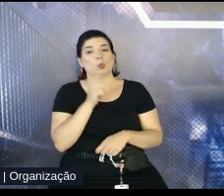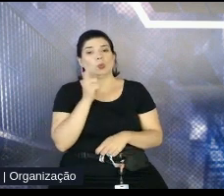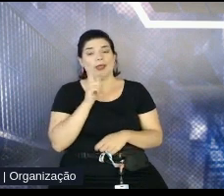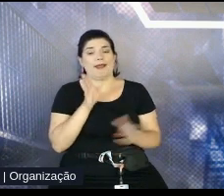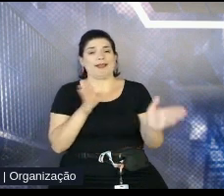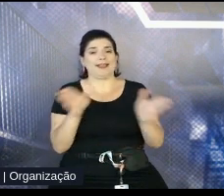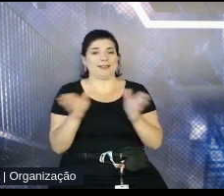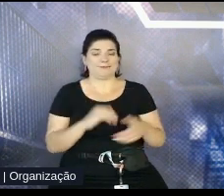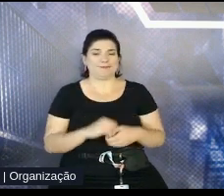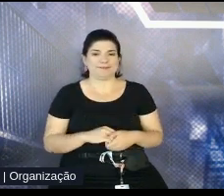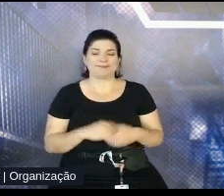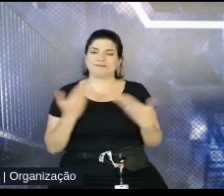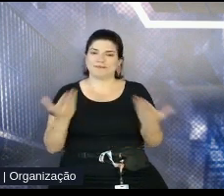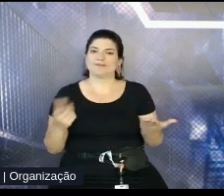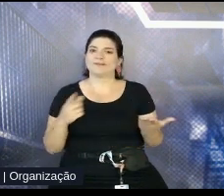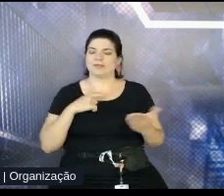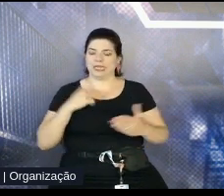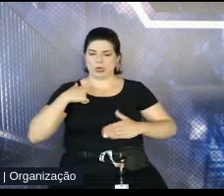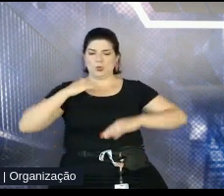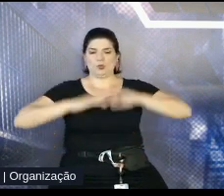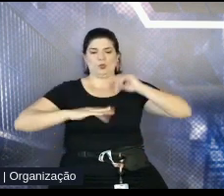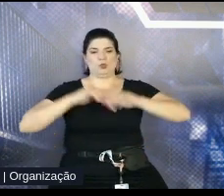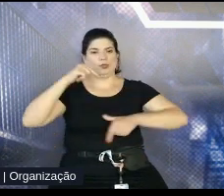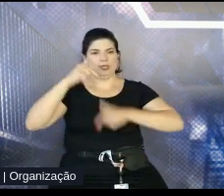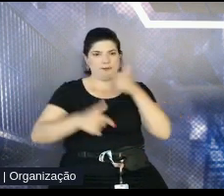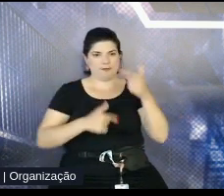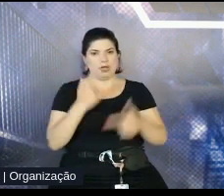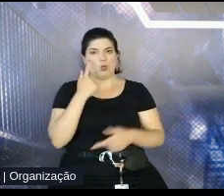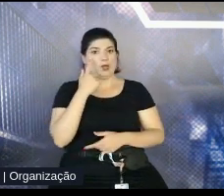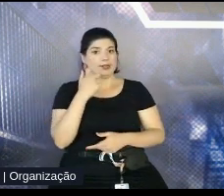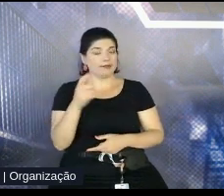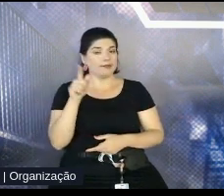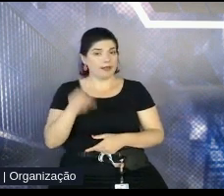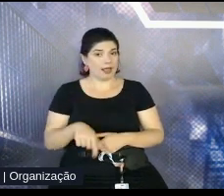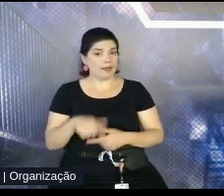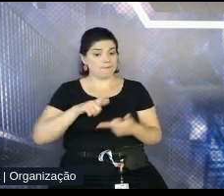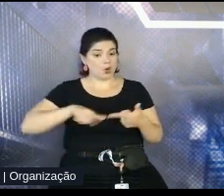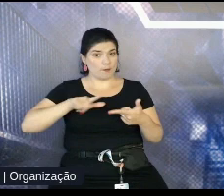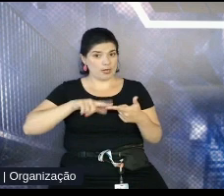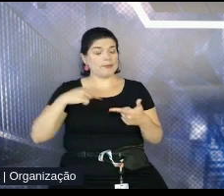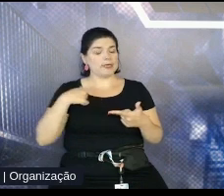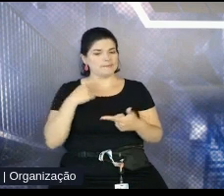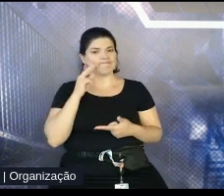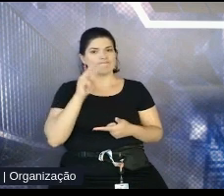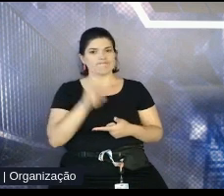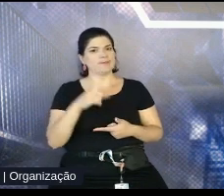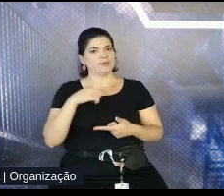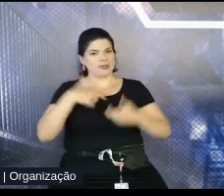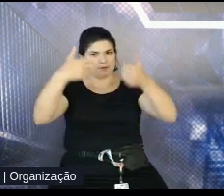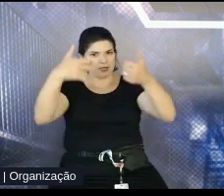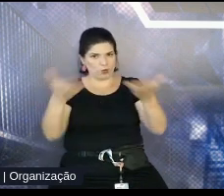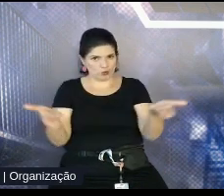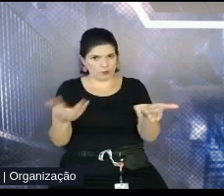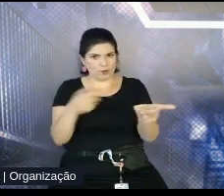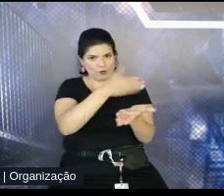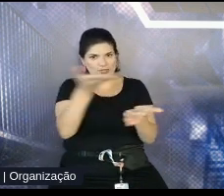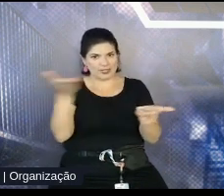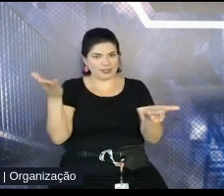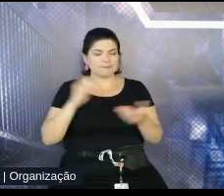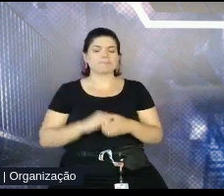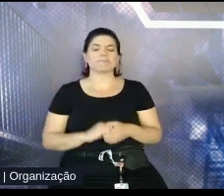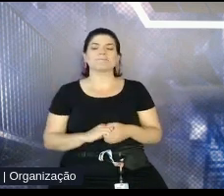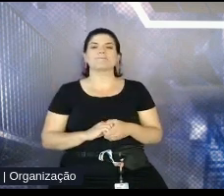daí surge minha atuação, né, meu interesse nessa problemática que eu venho trazer aqui para vocês hoje. E